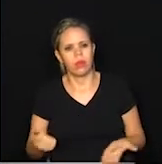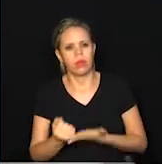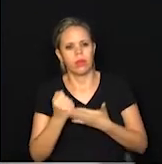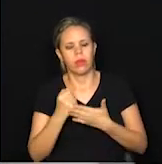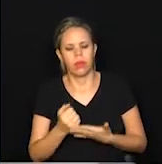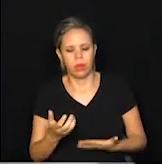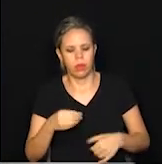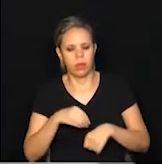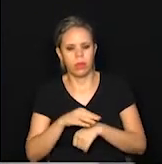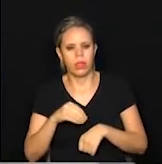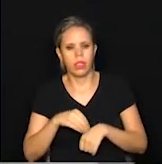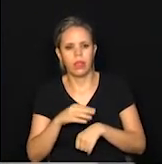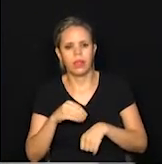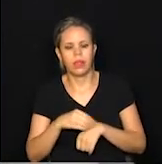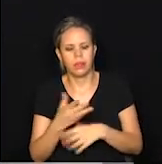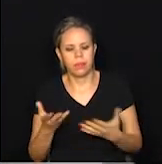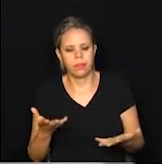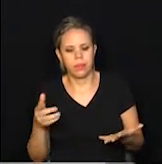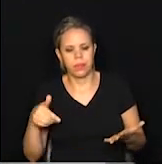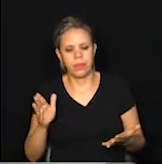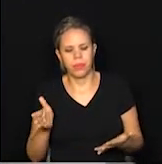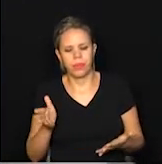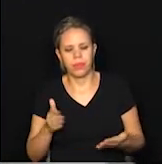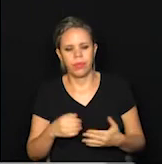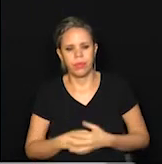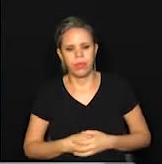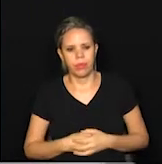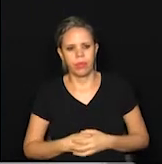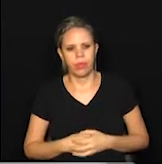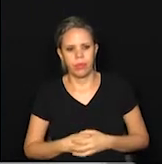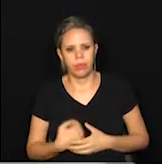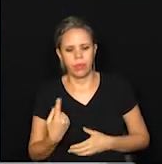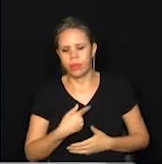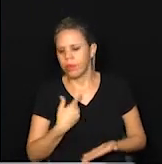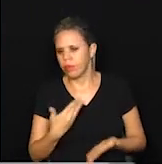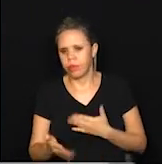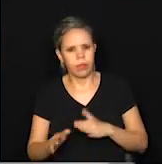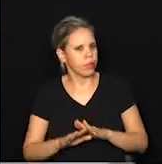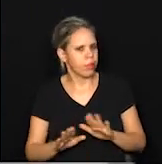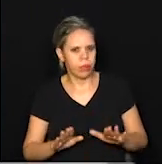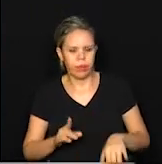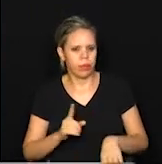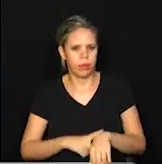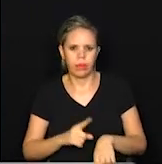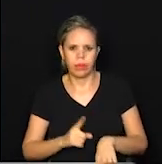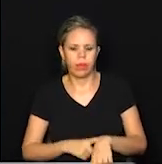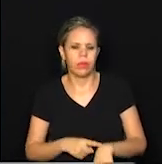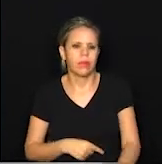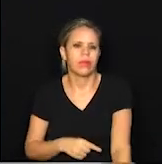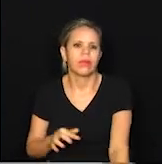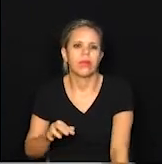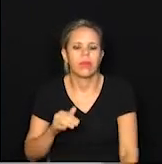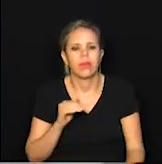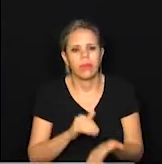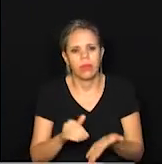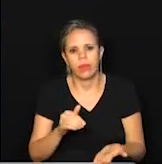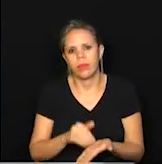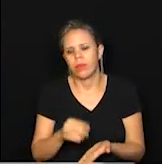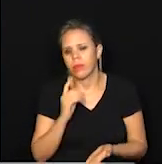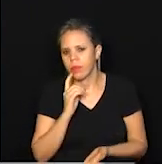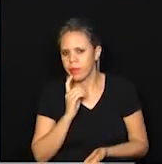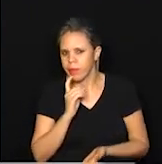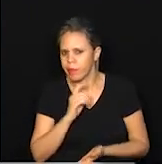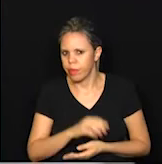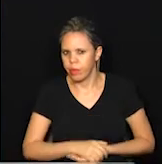queria trazer, e eu queria então aqui já partir, para a gente não perder mais tempo, e o secretário vai